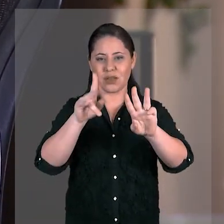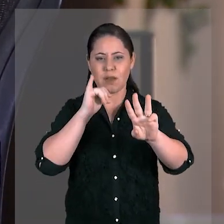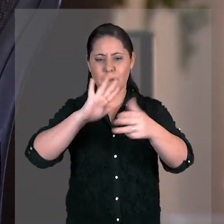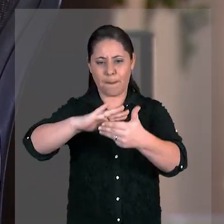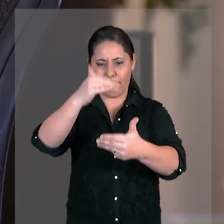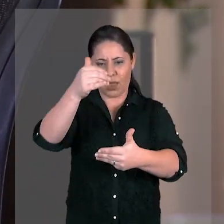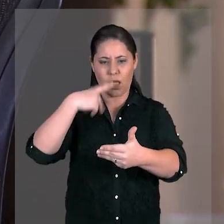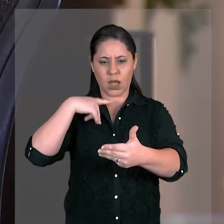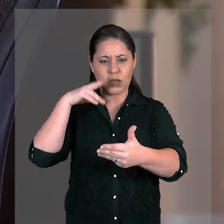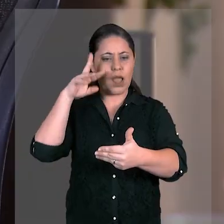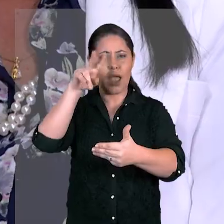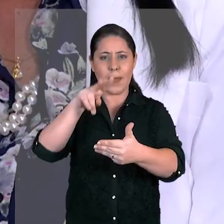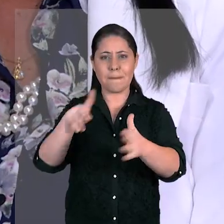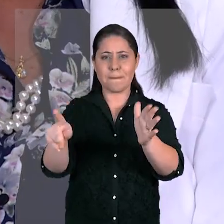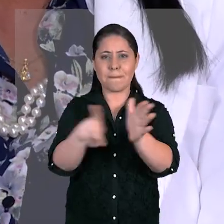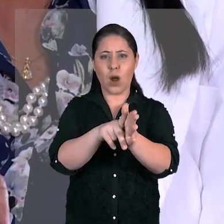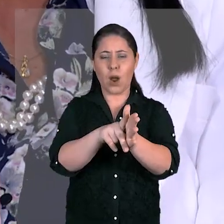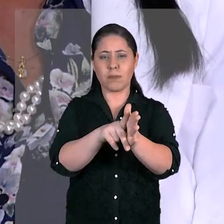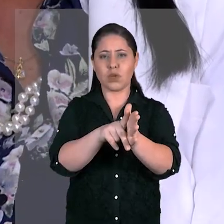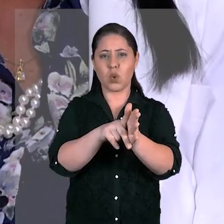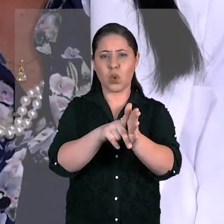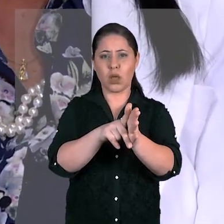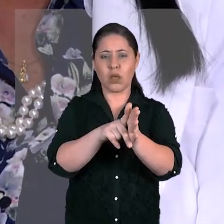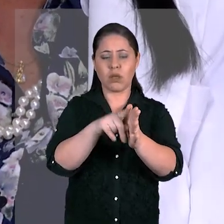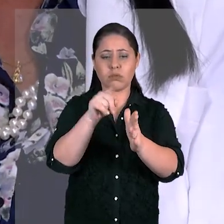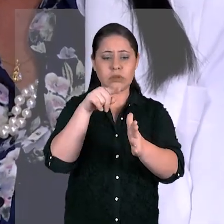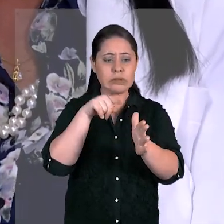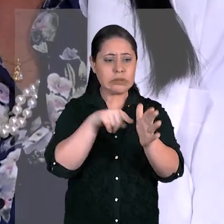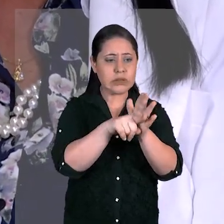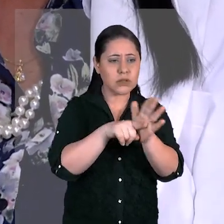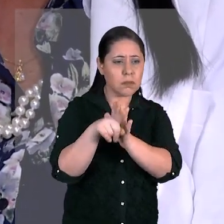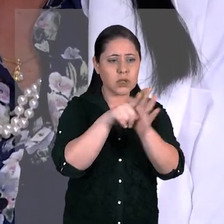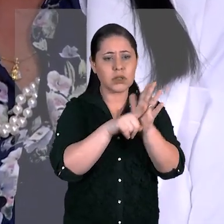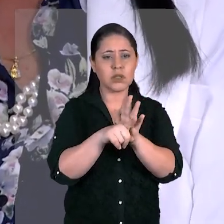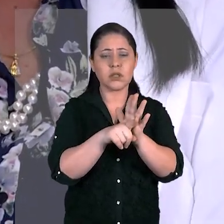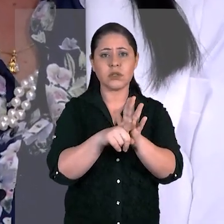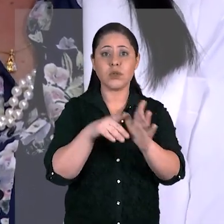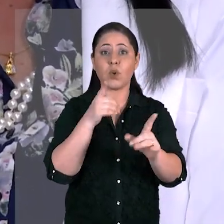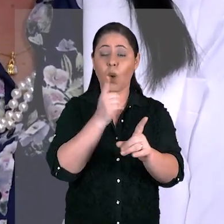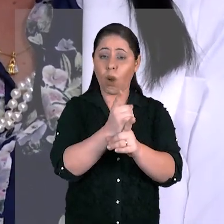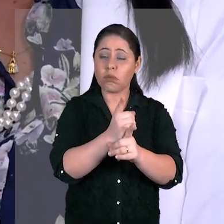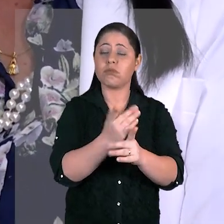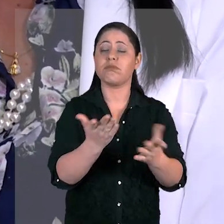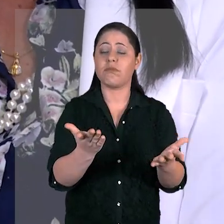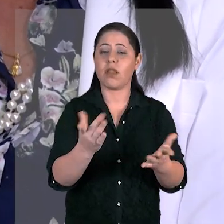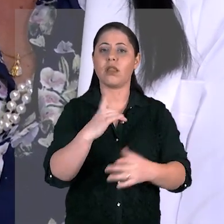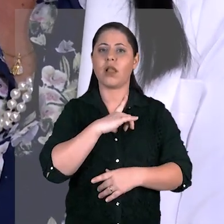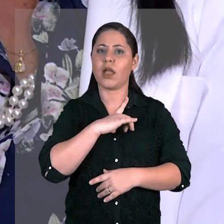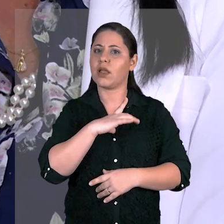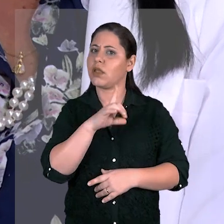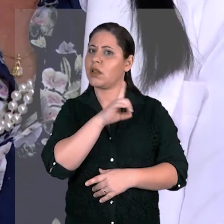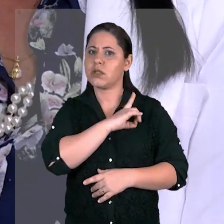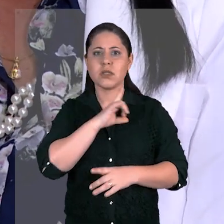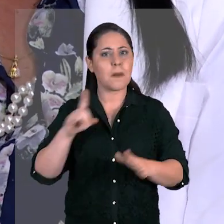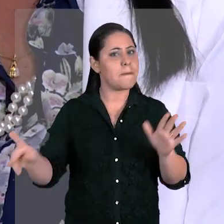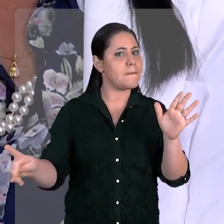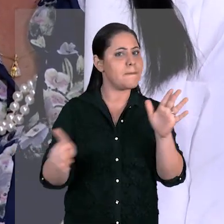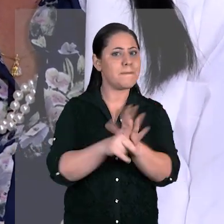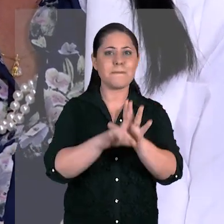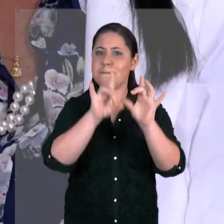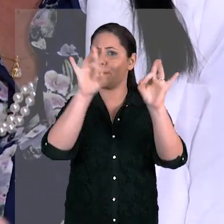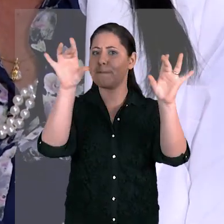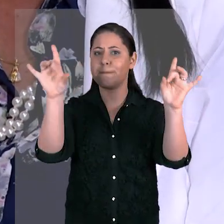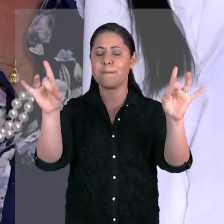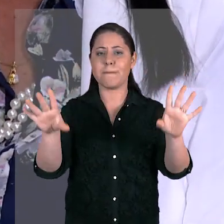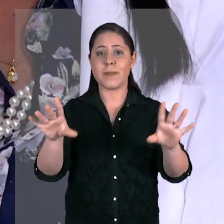do local que surgiu aquela ameaça. A senhora tocou num ponto interessante, né? Já existem delegacias especializadas em Mato Grosso do